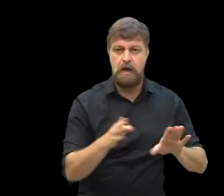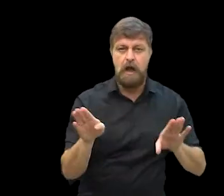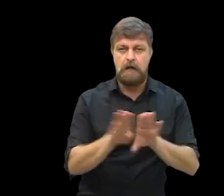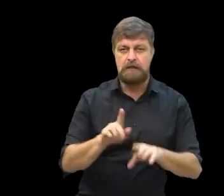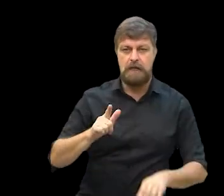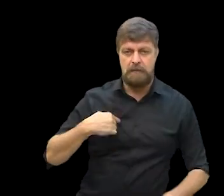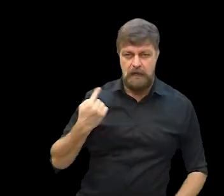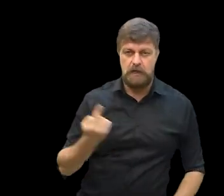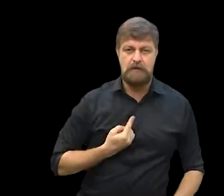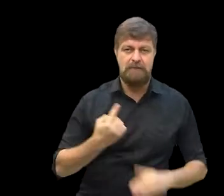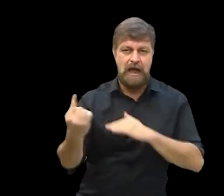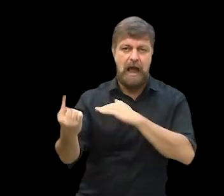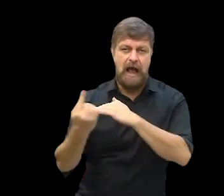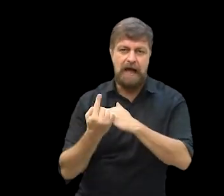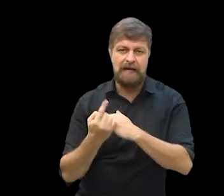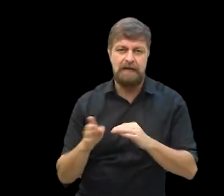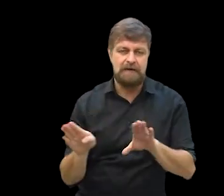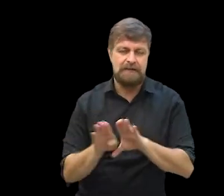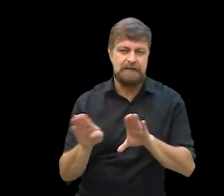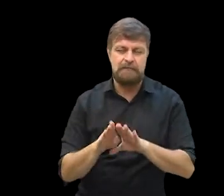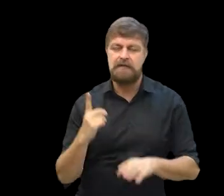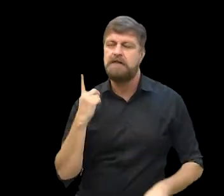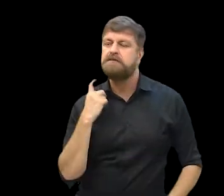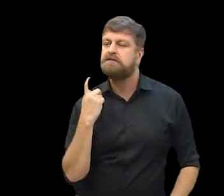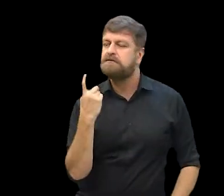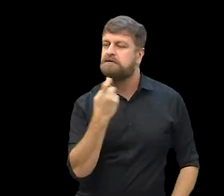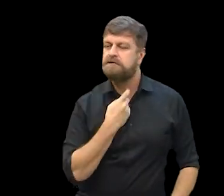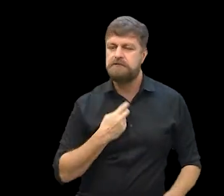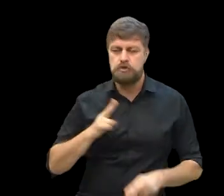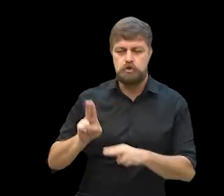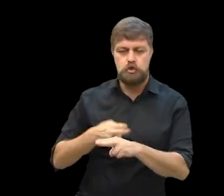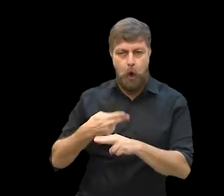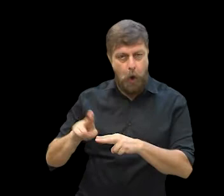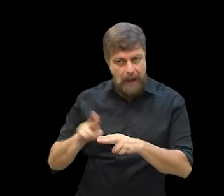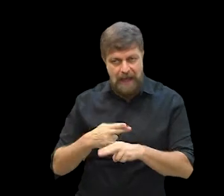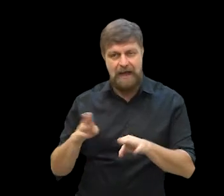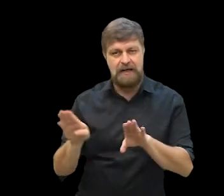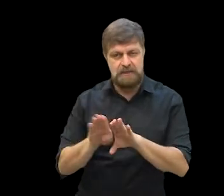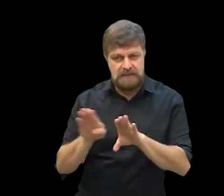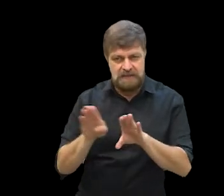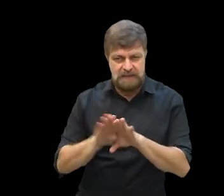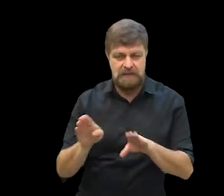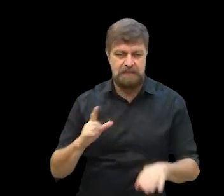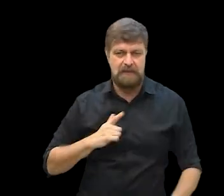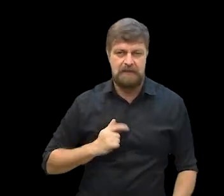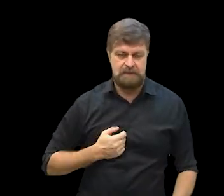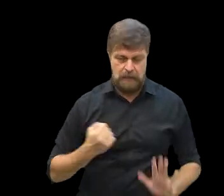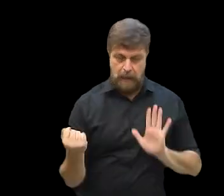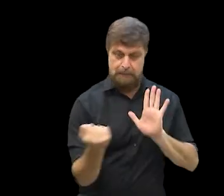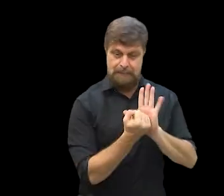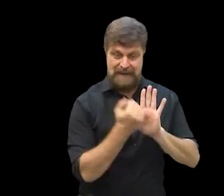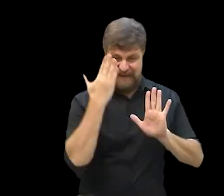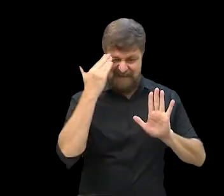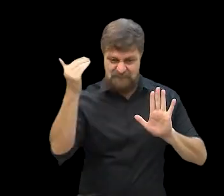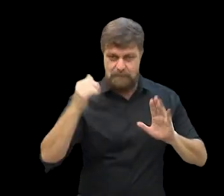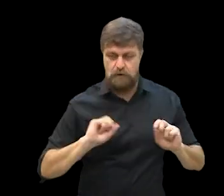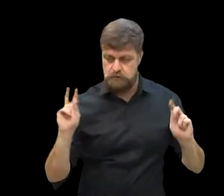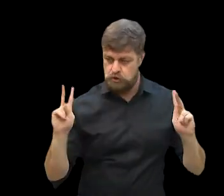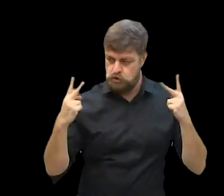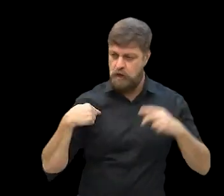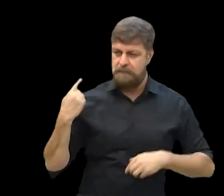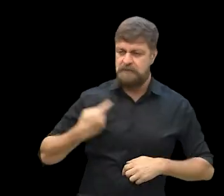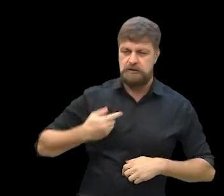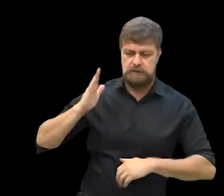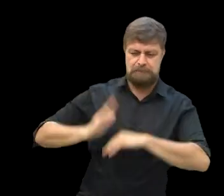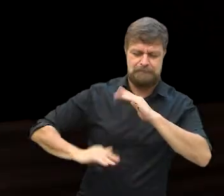já fizemos obras para clientes como O Boticário, Cacau Show, restaurantes, né? Obras em shopping, já